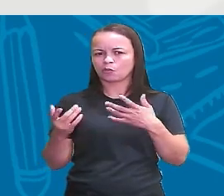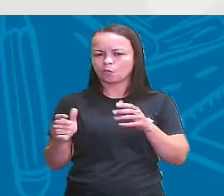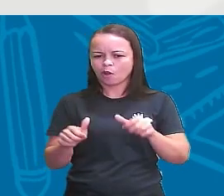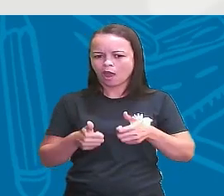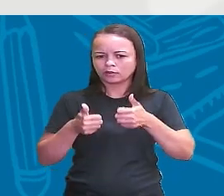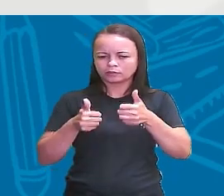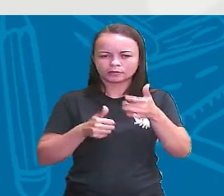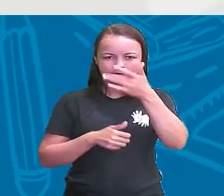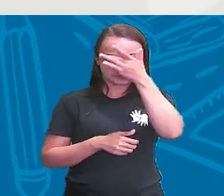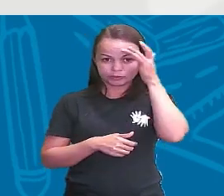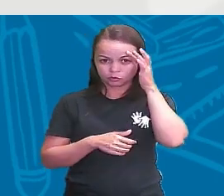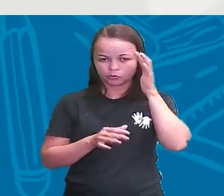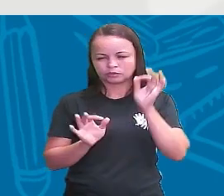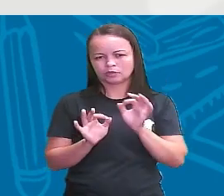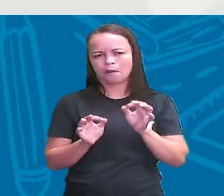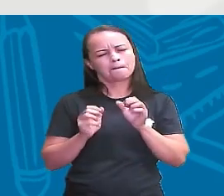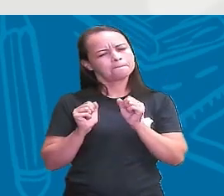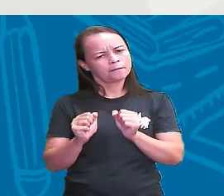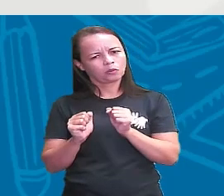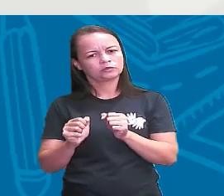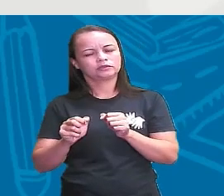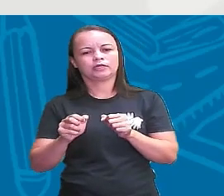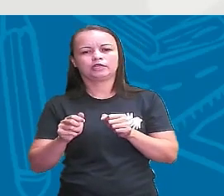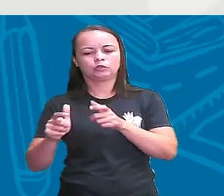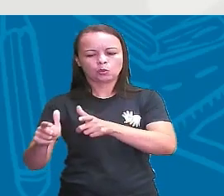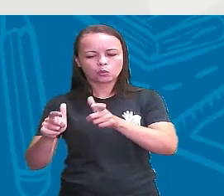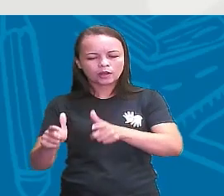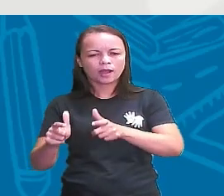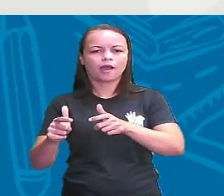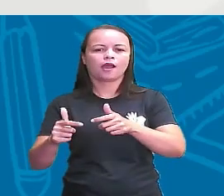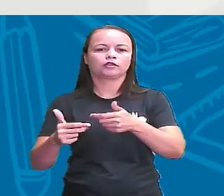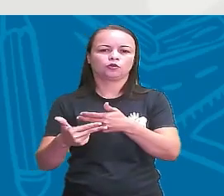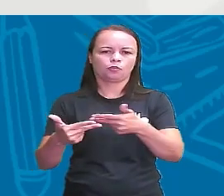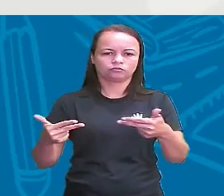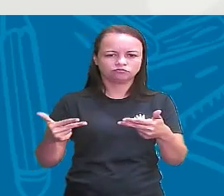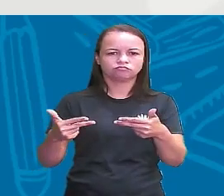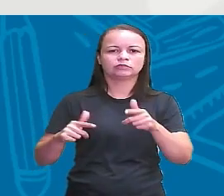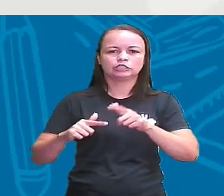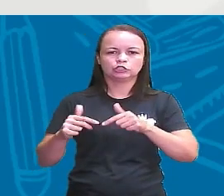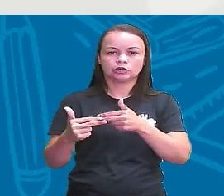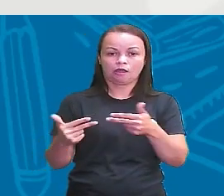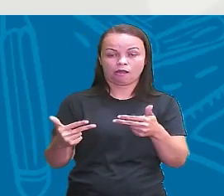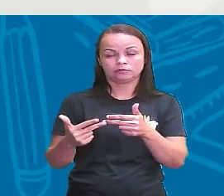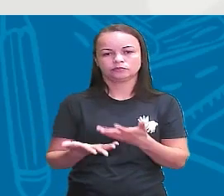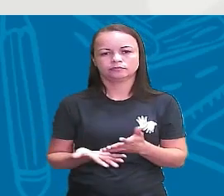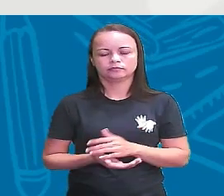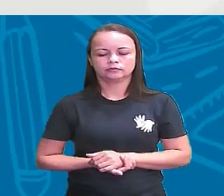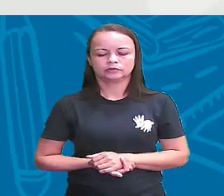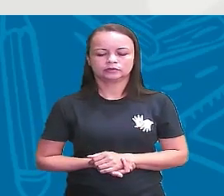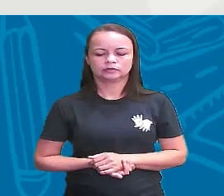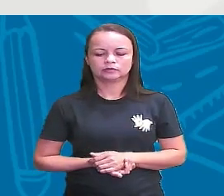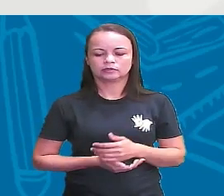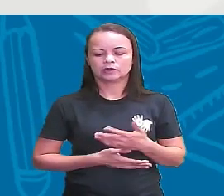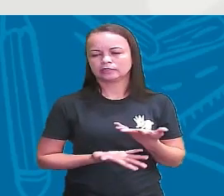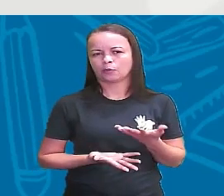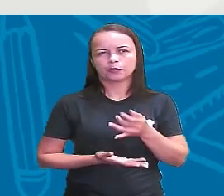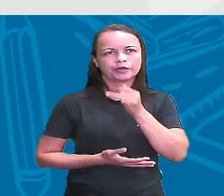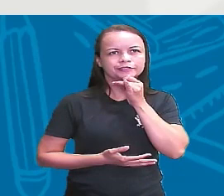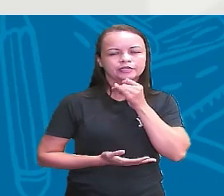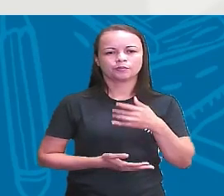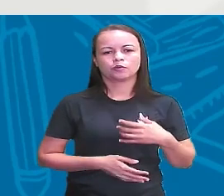mas também pode ser de um lugar, de um objeto, certo? Se eu digo assim, mi camisa